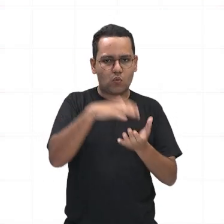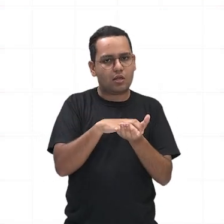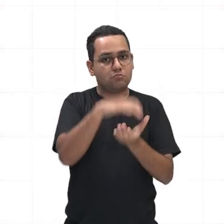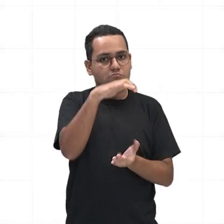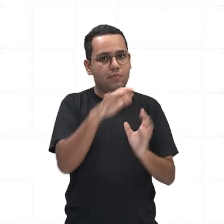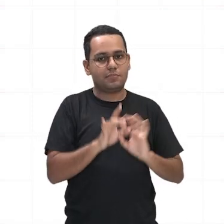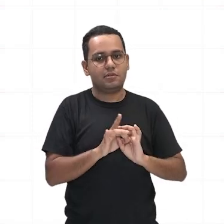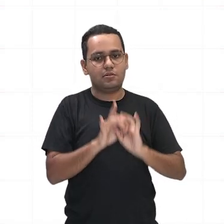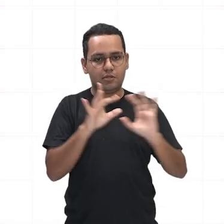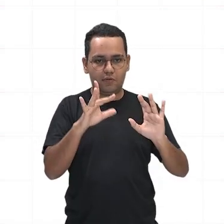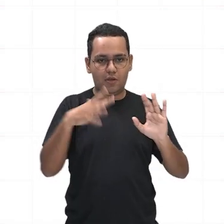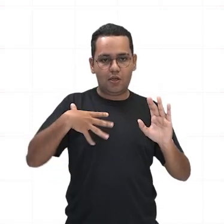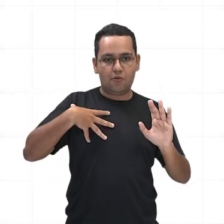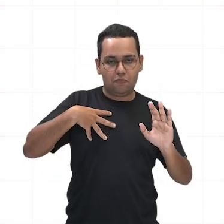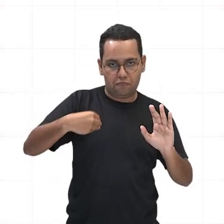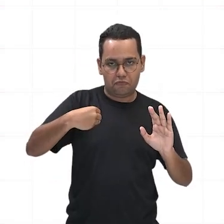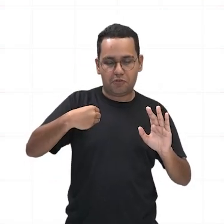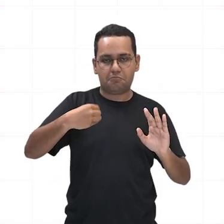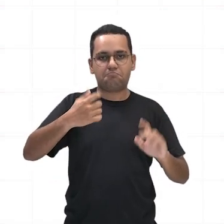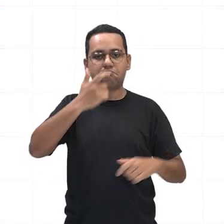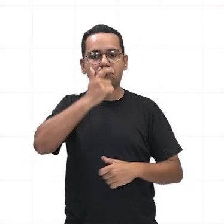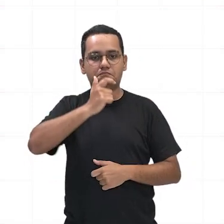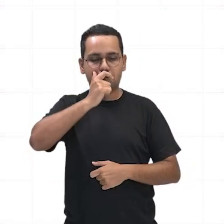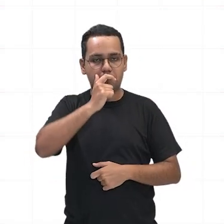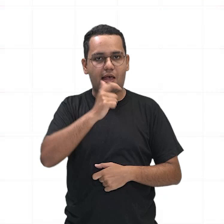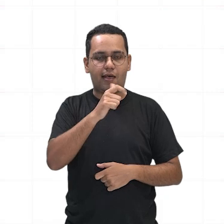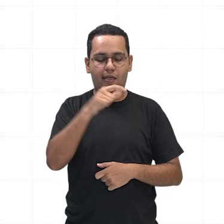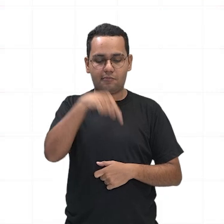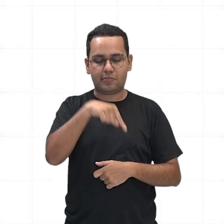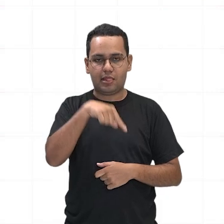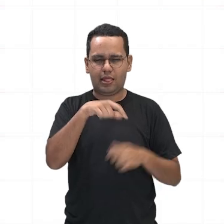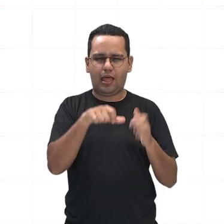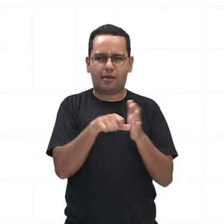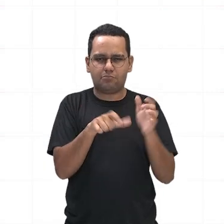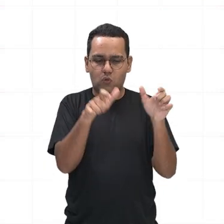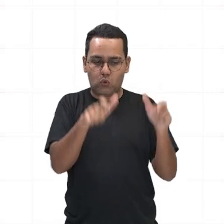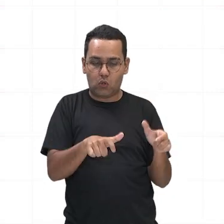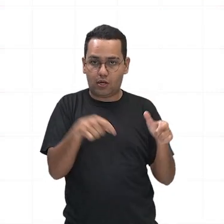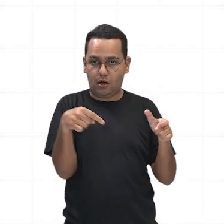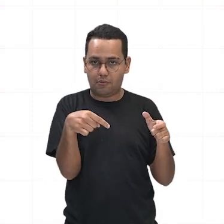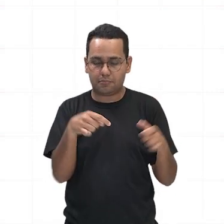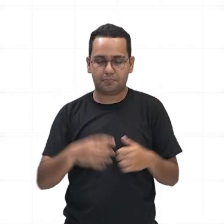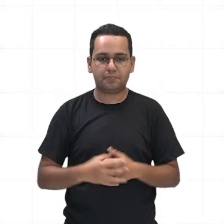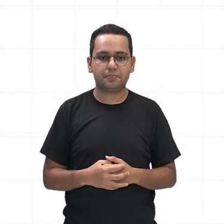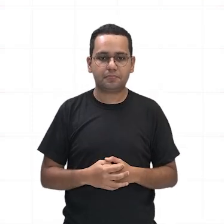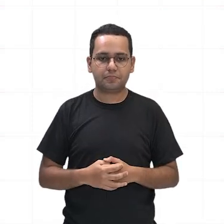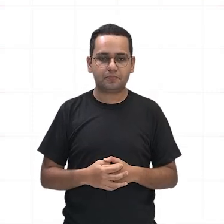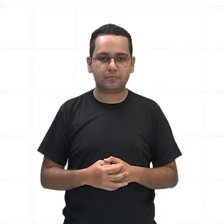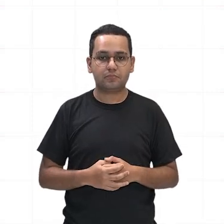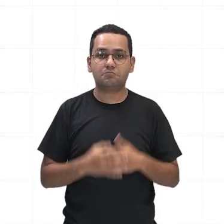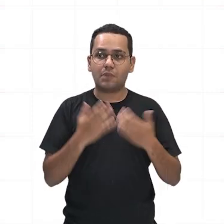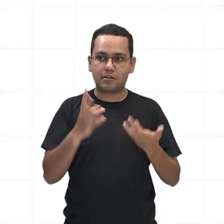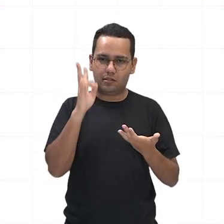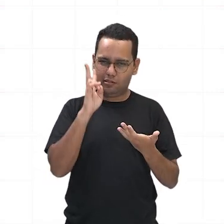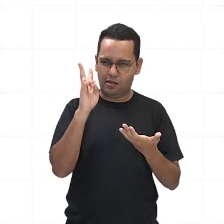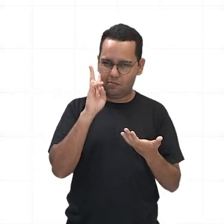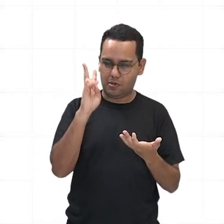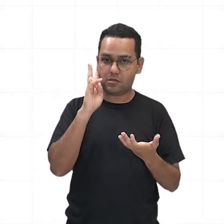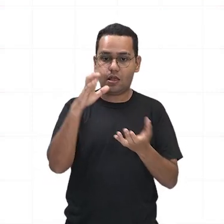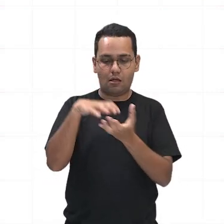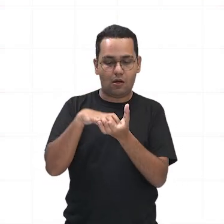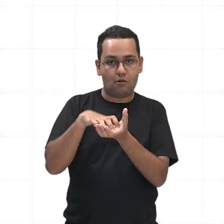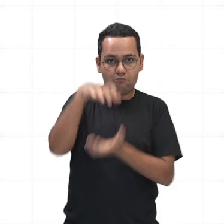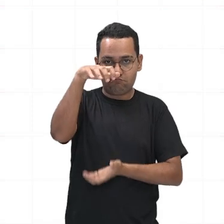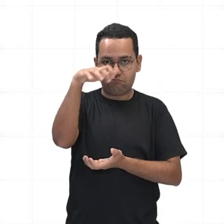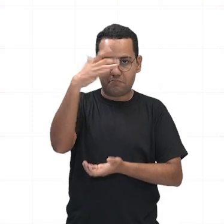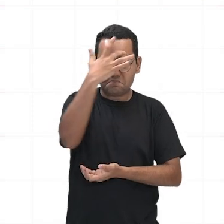de mães e pais atenienses, lembrando novamente, homens adultos, não estou falando de criança nem mulheres, eles